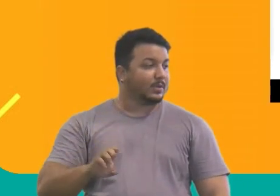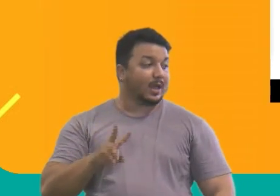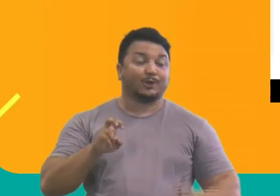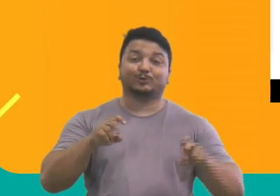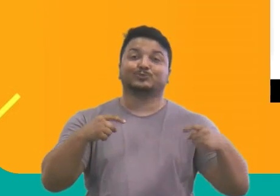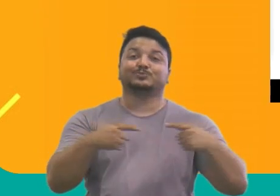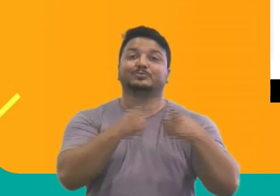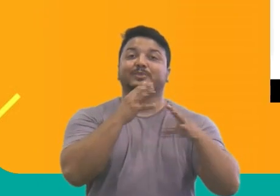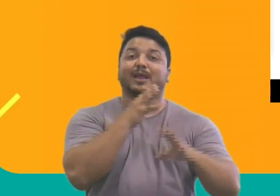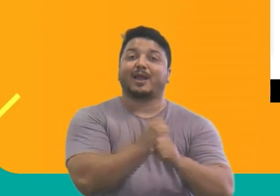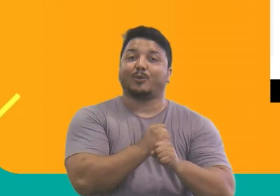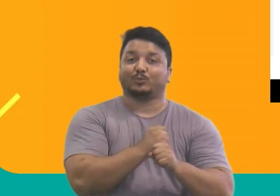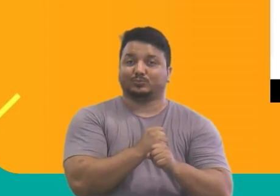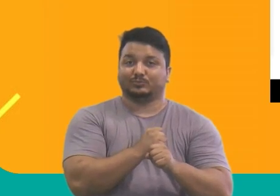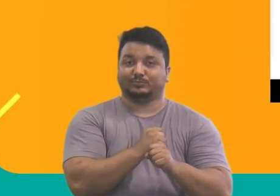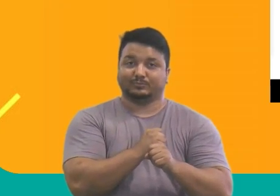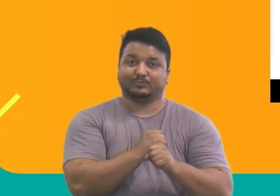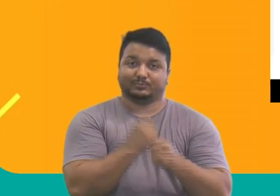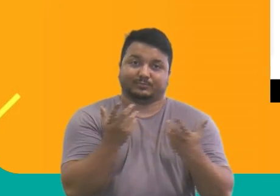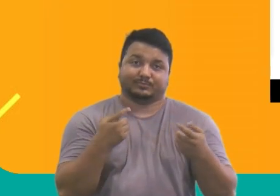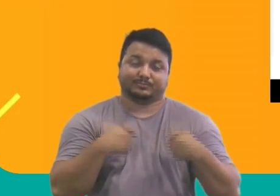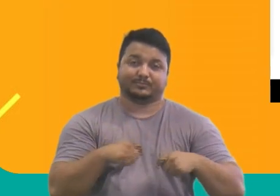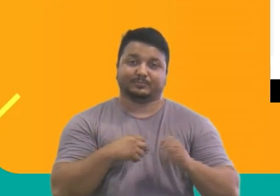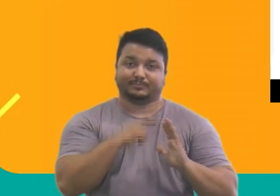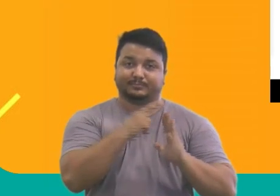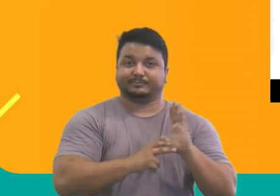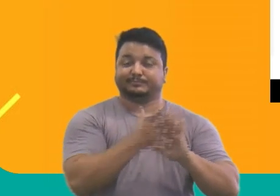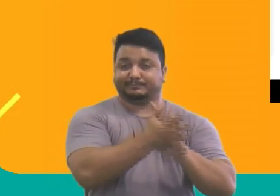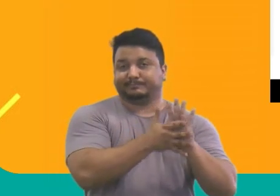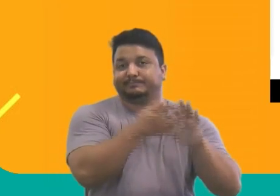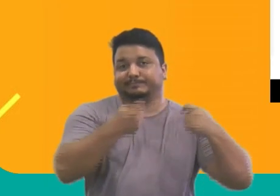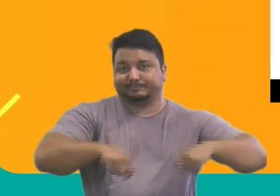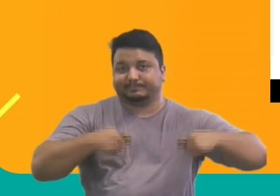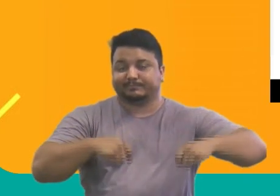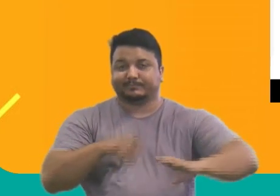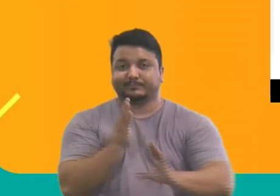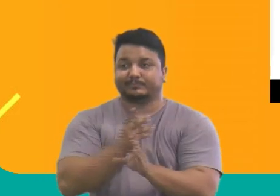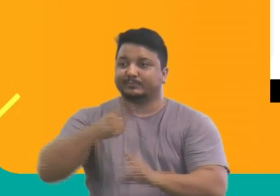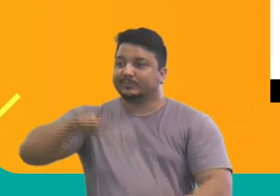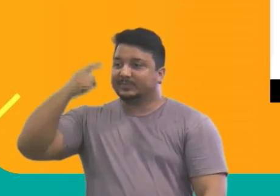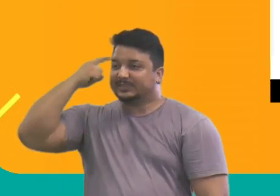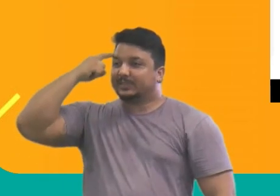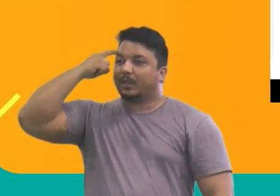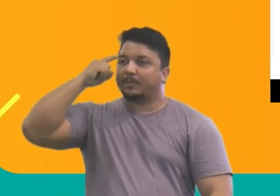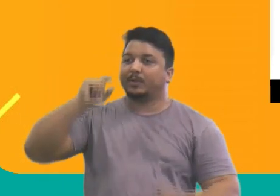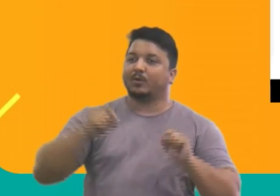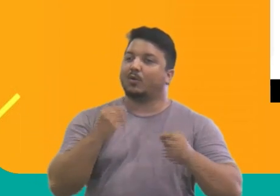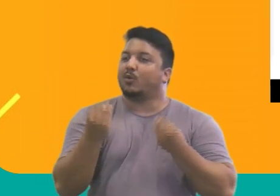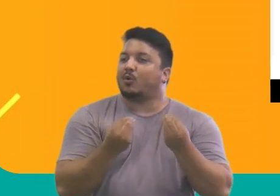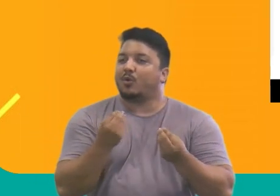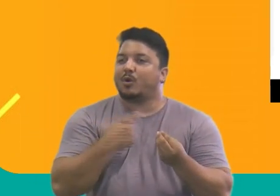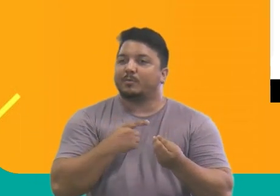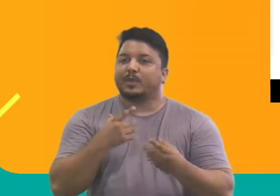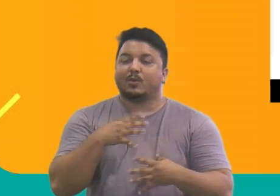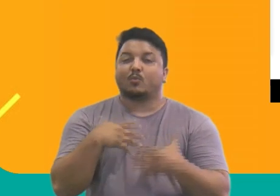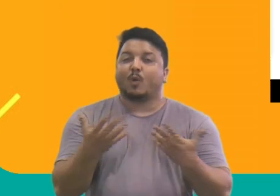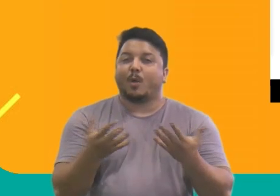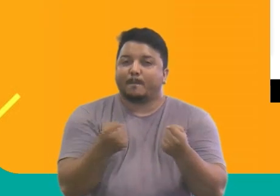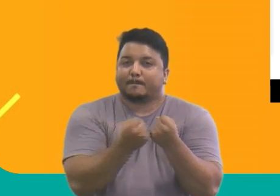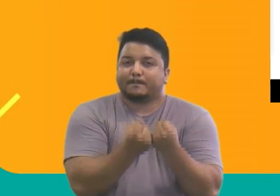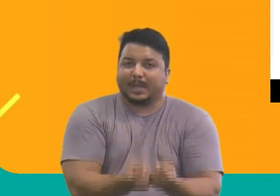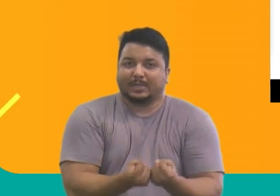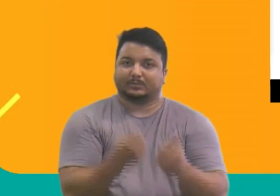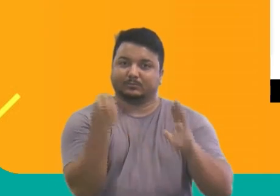amor. Resposta numérica, o texto tem que ser lido. Porque eu preciso que você descubra quais são as massas que estão